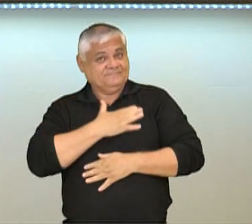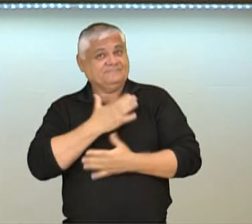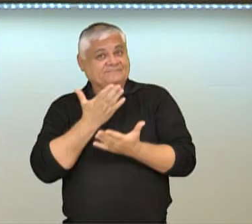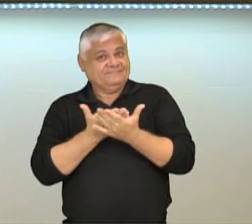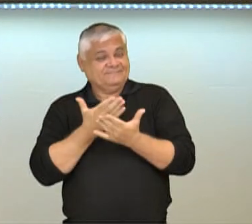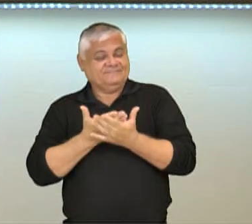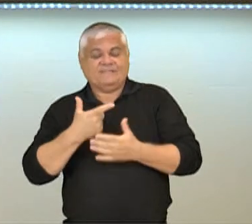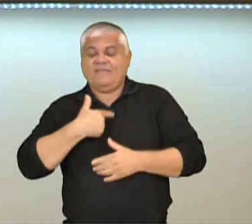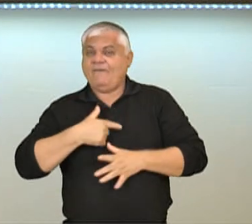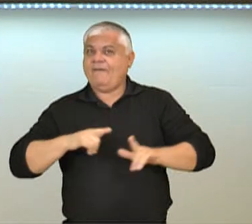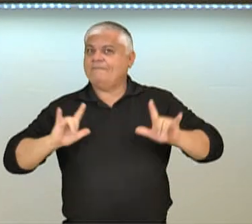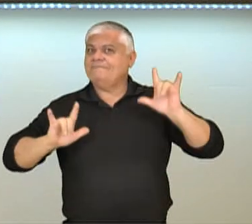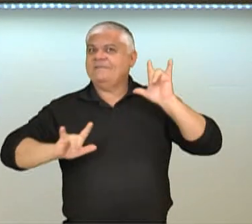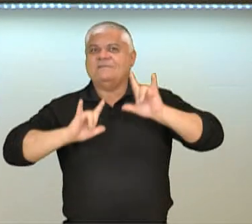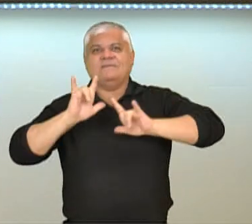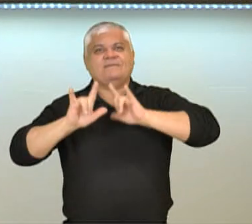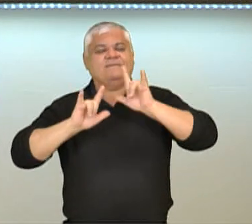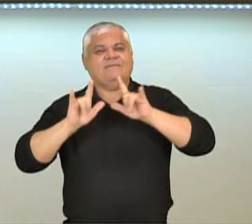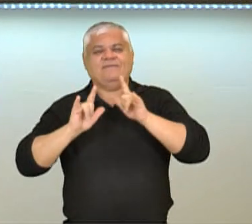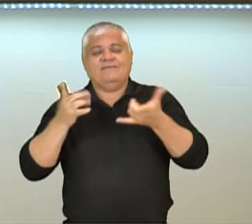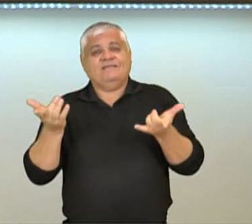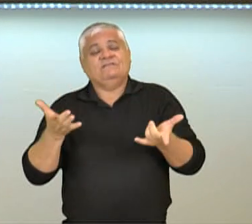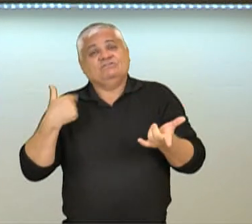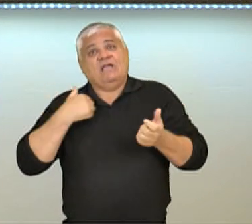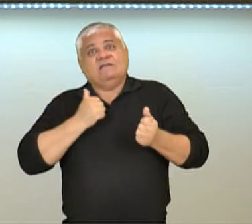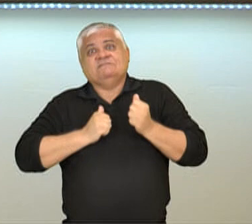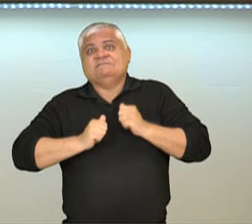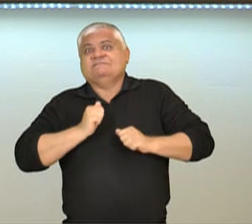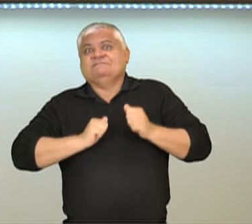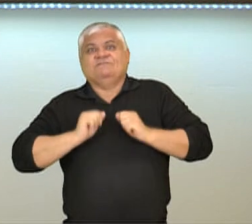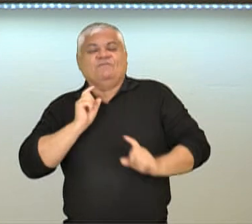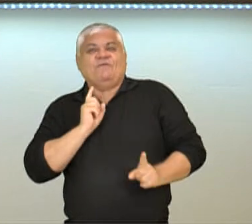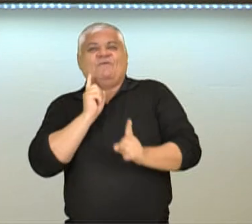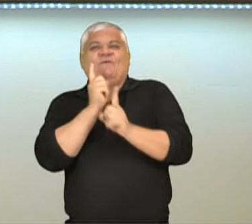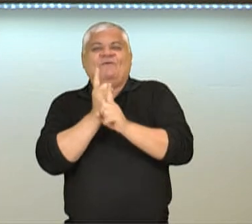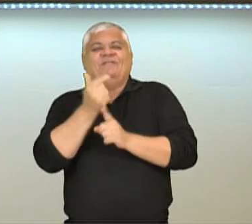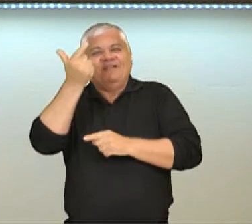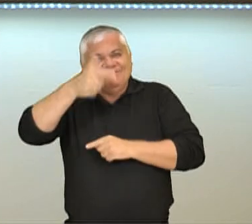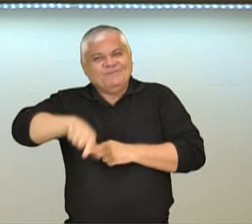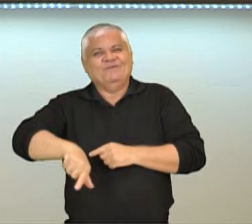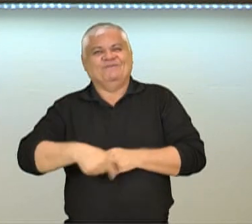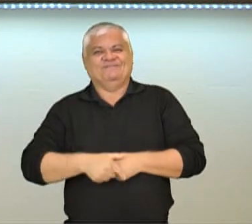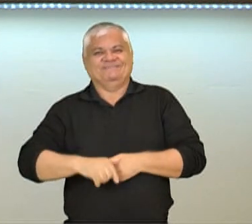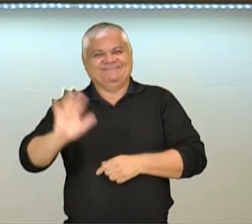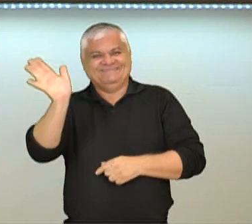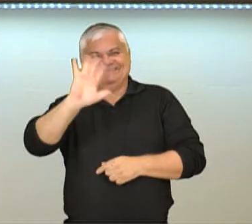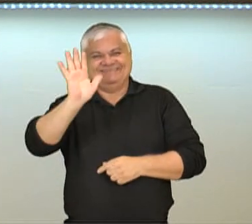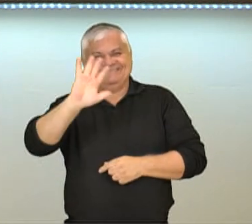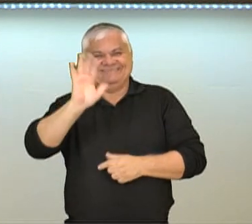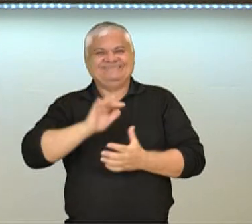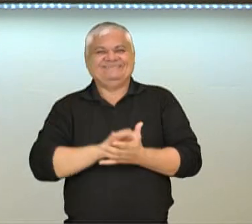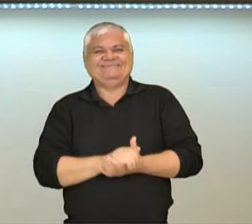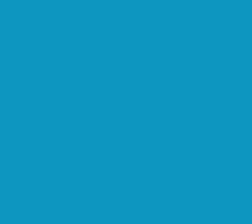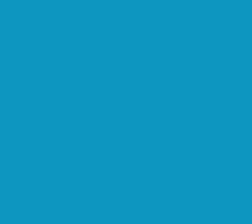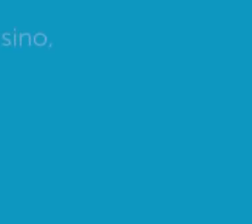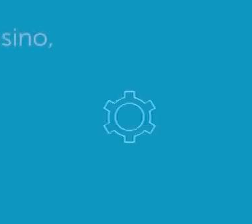aula, porque eu gostei muito e eu já estou ansiosa para te encontrar no nosso próximo assunto. Até lá!